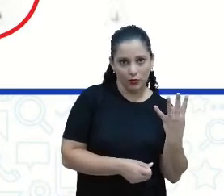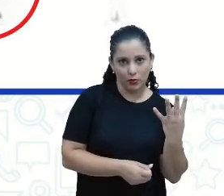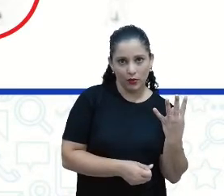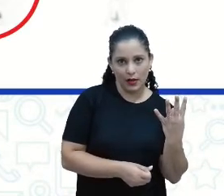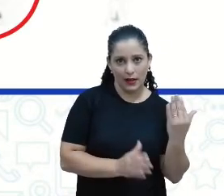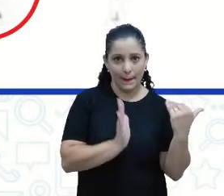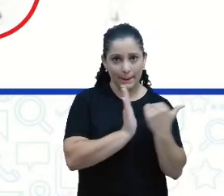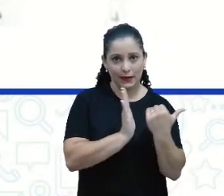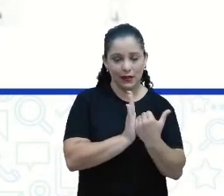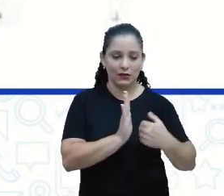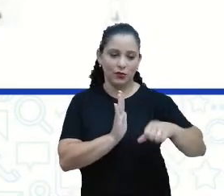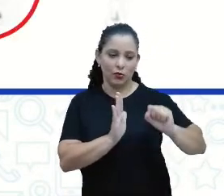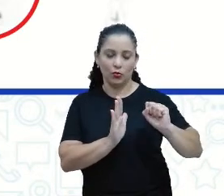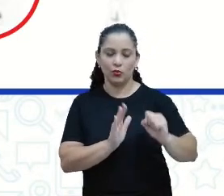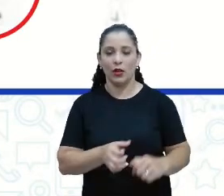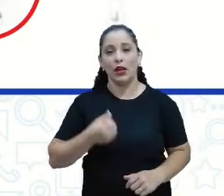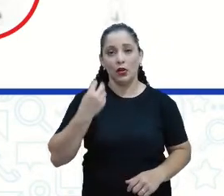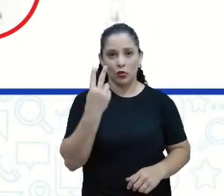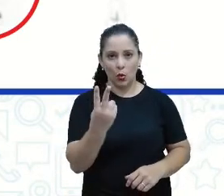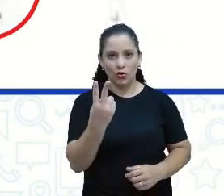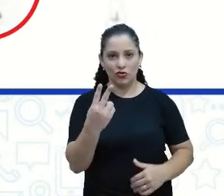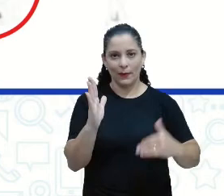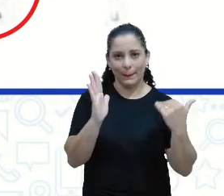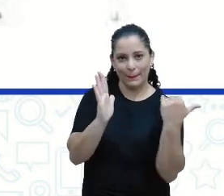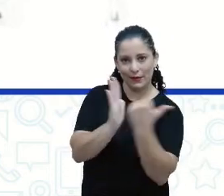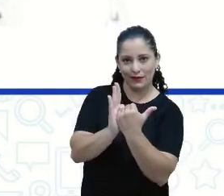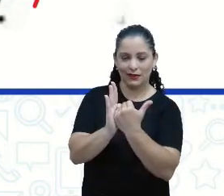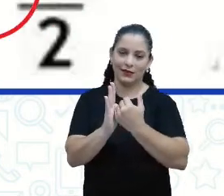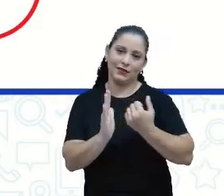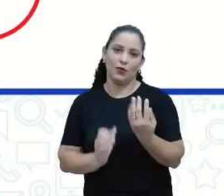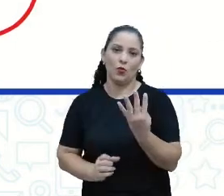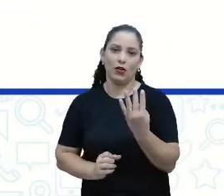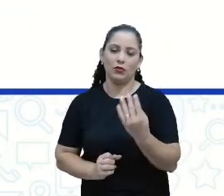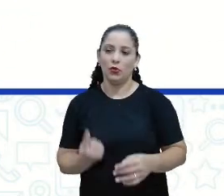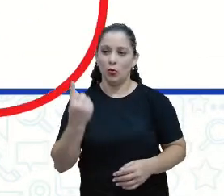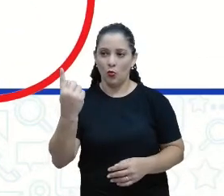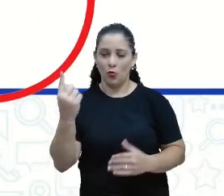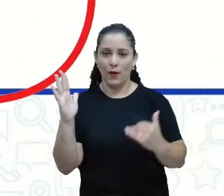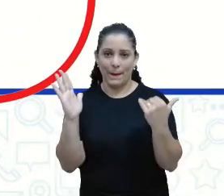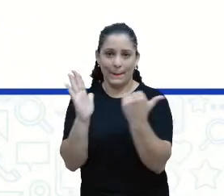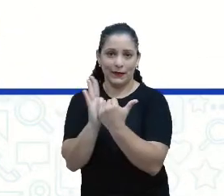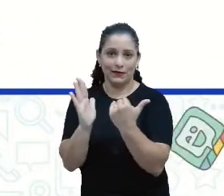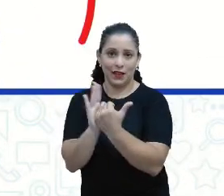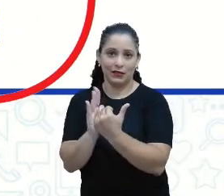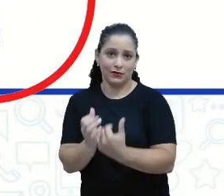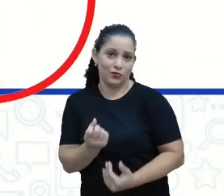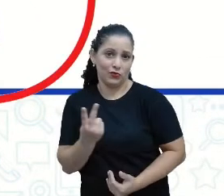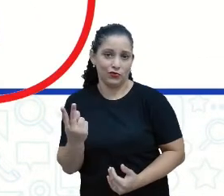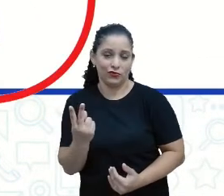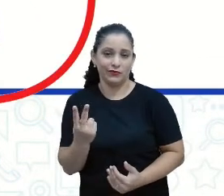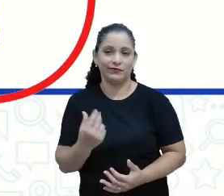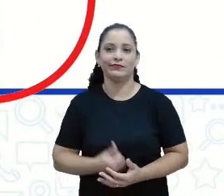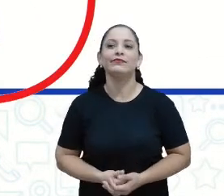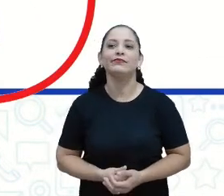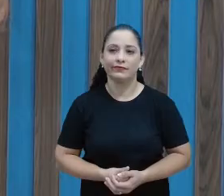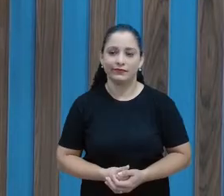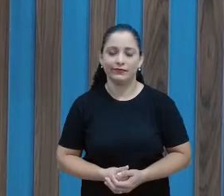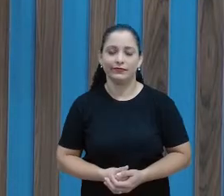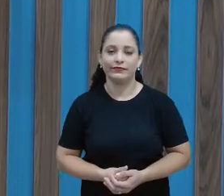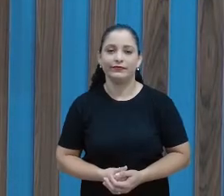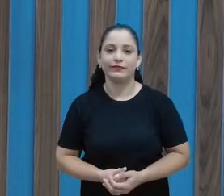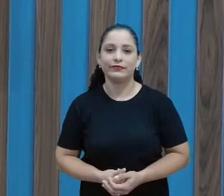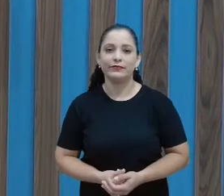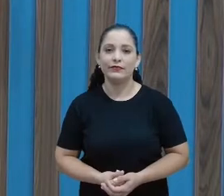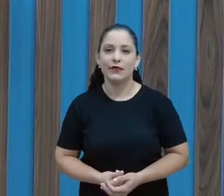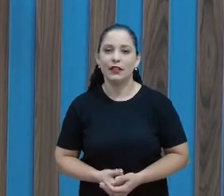8, o 2, ele é a metade de 4 e o 1 é a metade de 2, certo? Então,